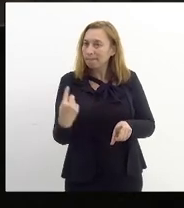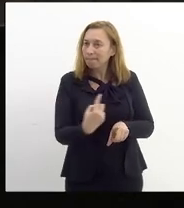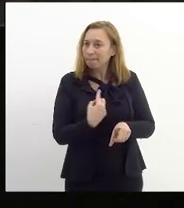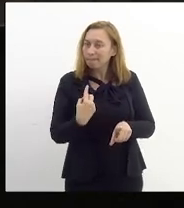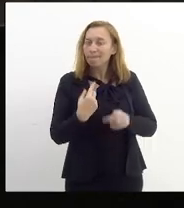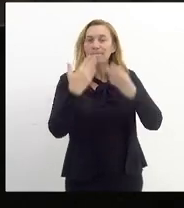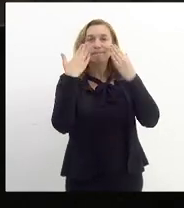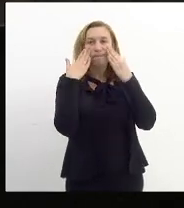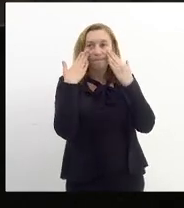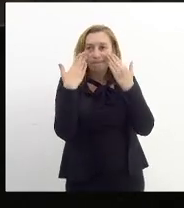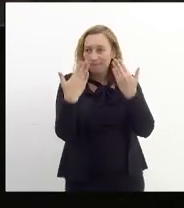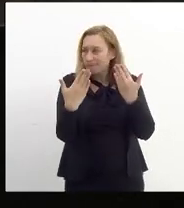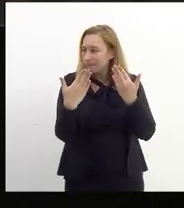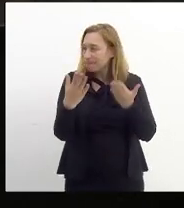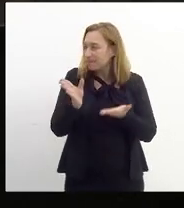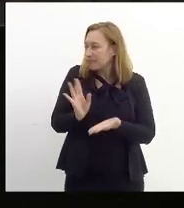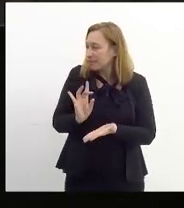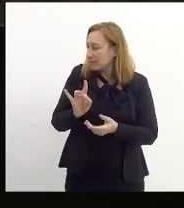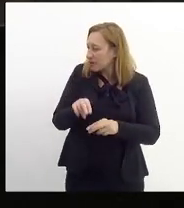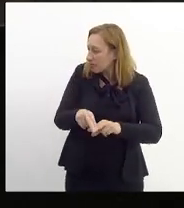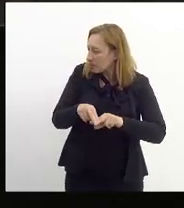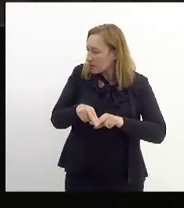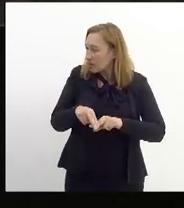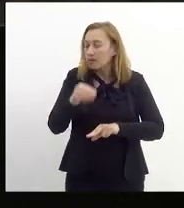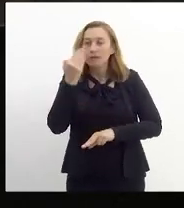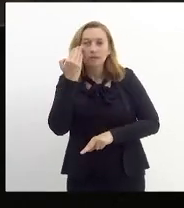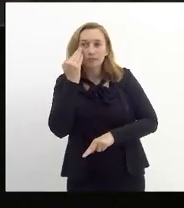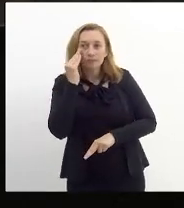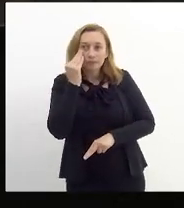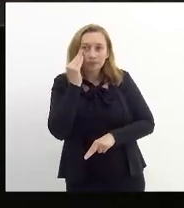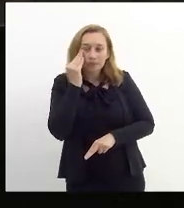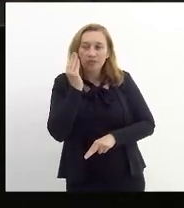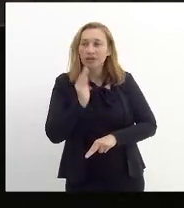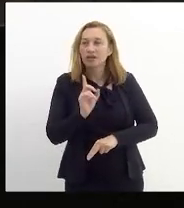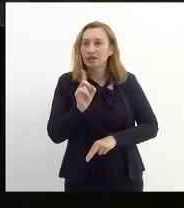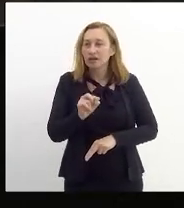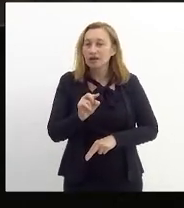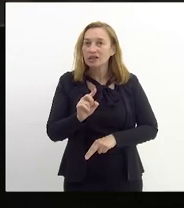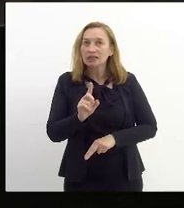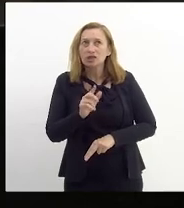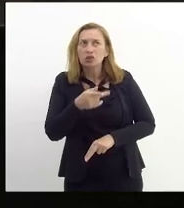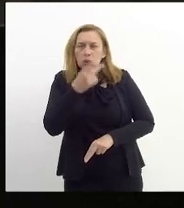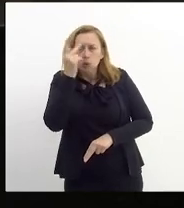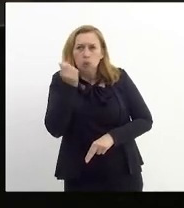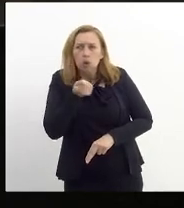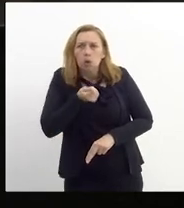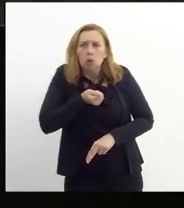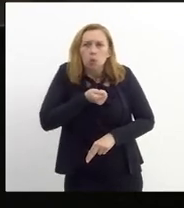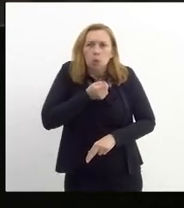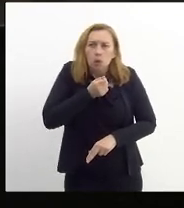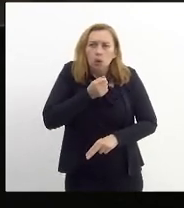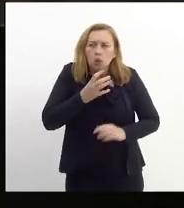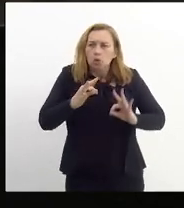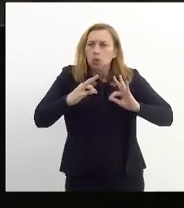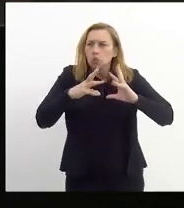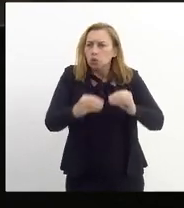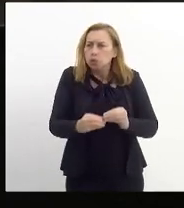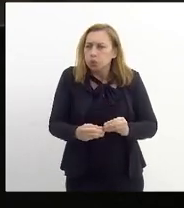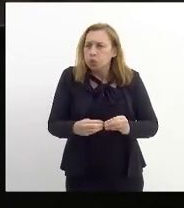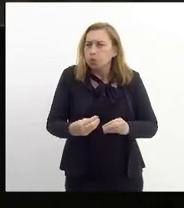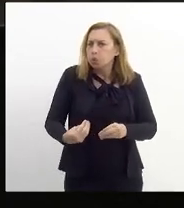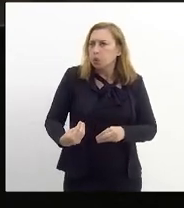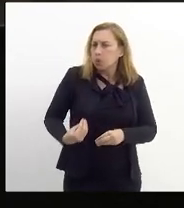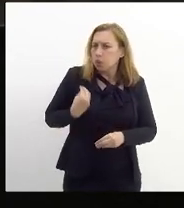apresentando as razões para entender né que nem tudo na nossa vida deve